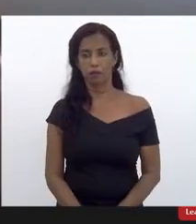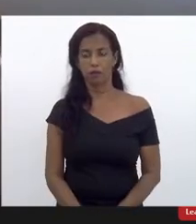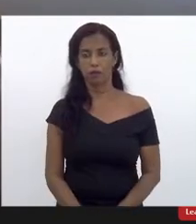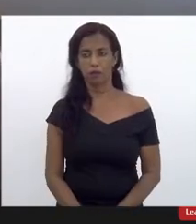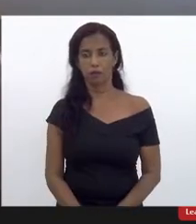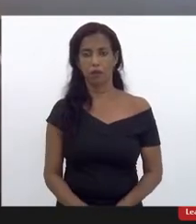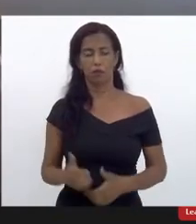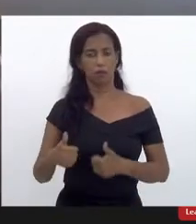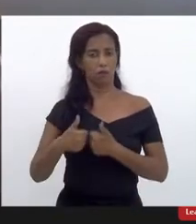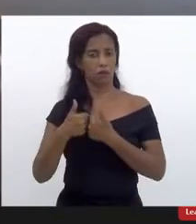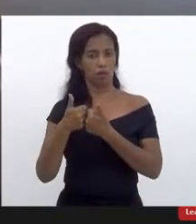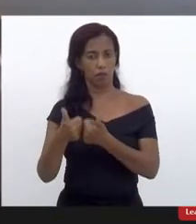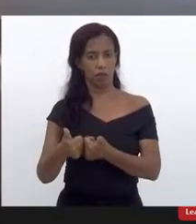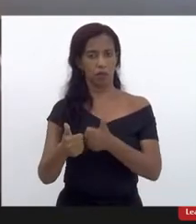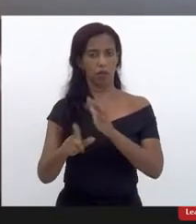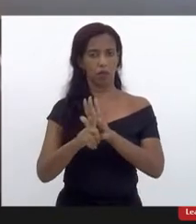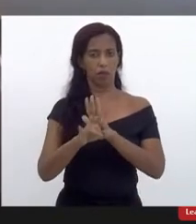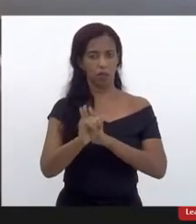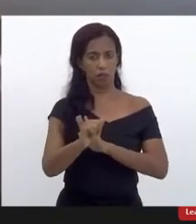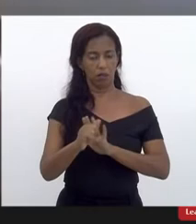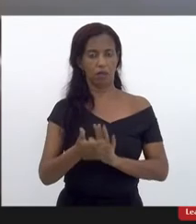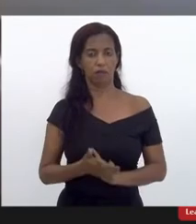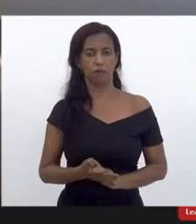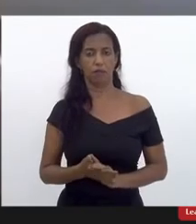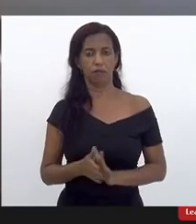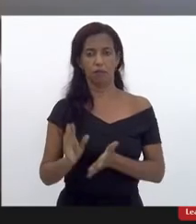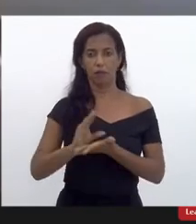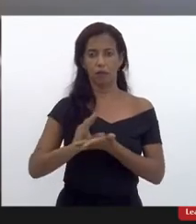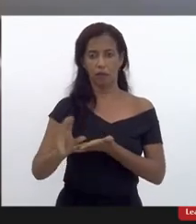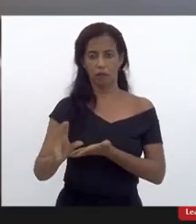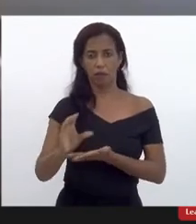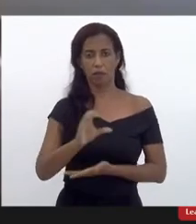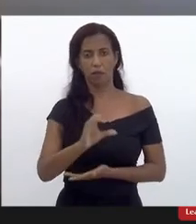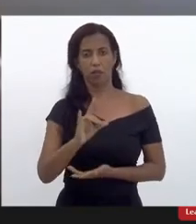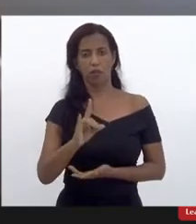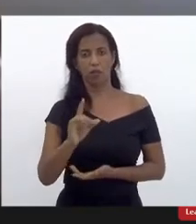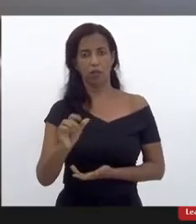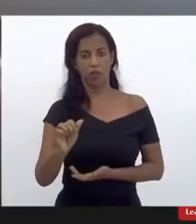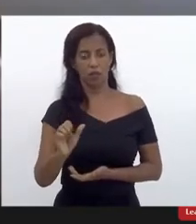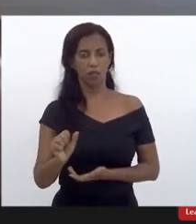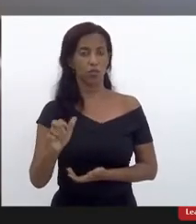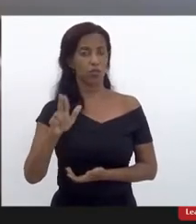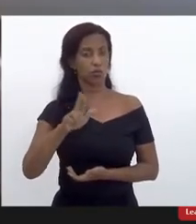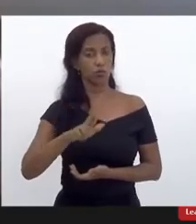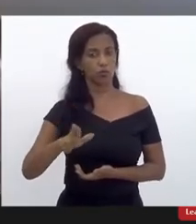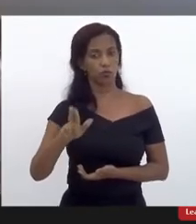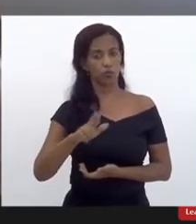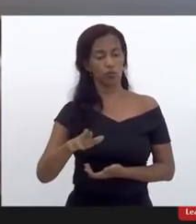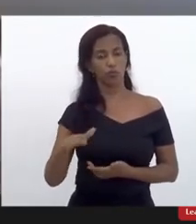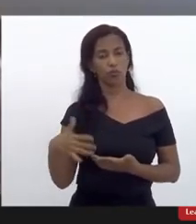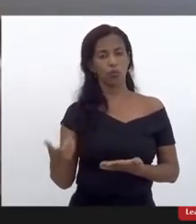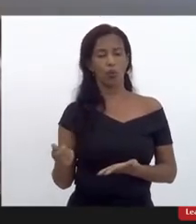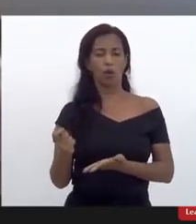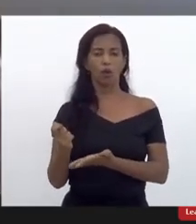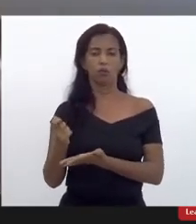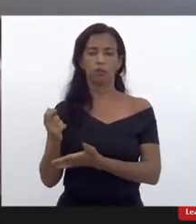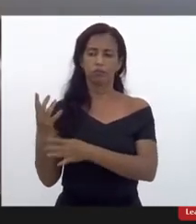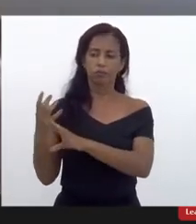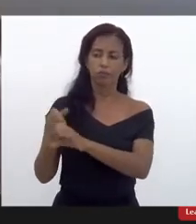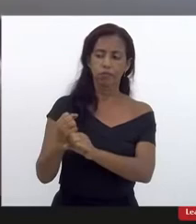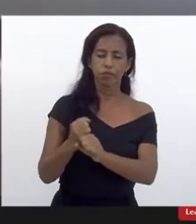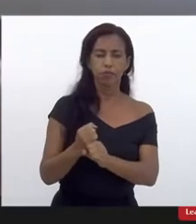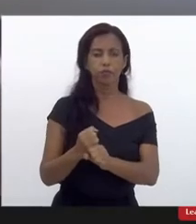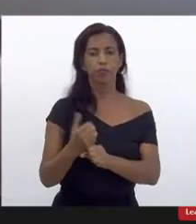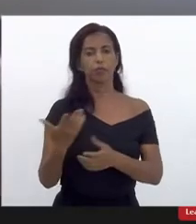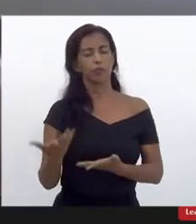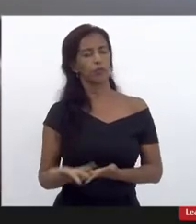regularidade, uma melhoria na lei da verba CIDES, tanto de uso da verba, quanto de prestação de contas,